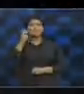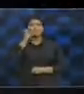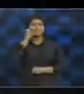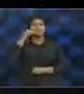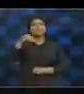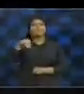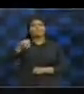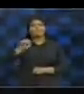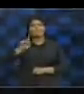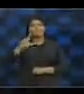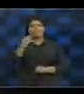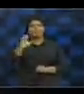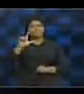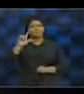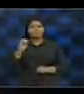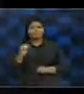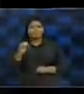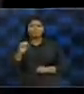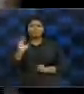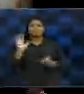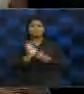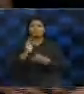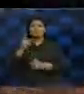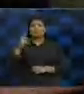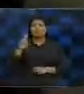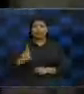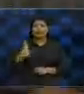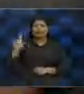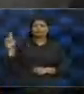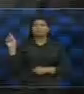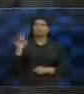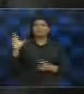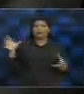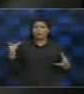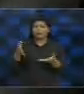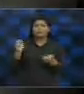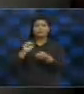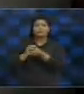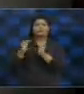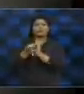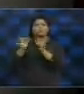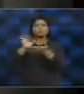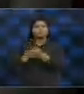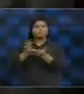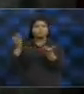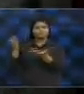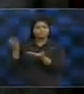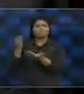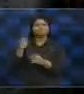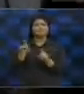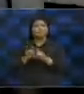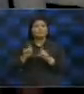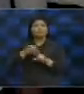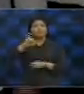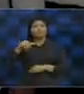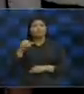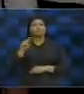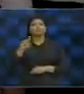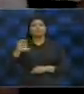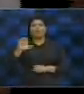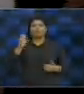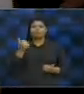PR, representante da coligação Mudança para Transformar. Chega acompanhado da esposa, também do deputado Josué Neto, candidato a